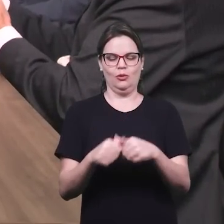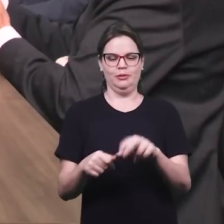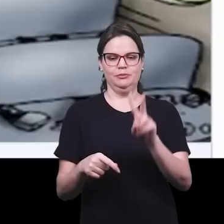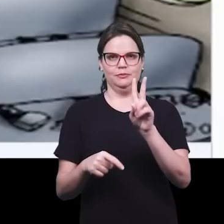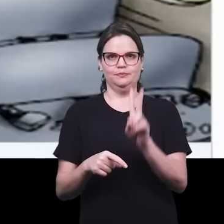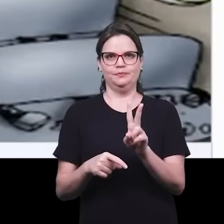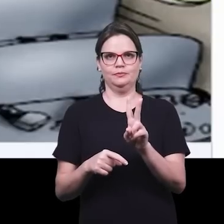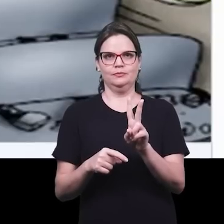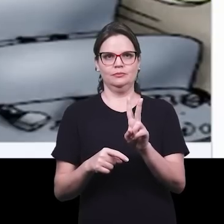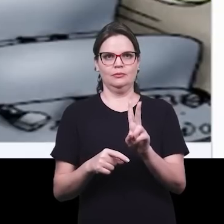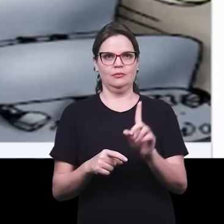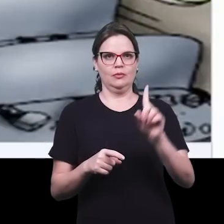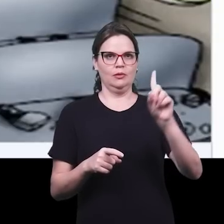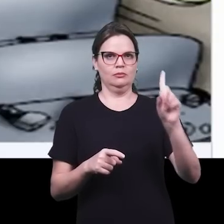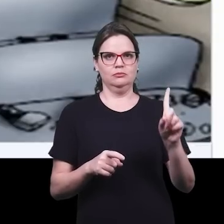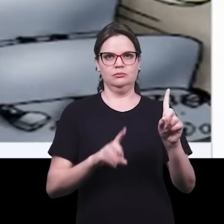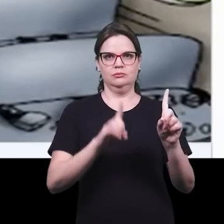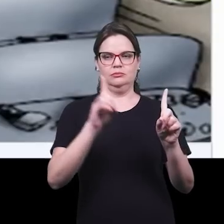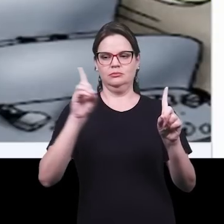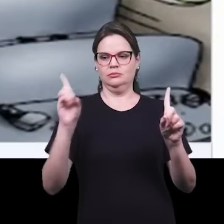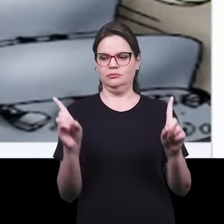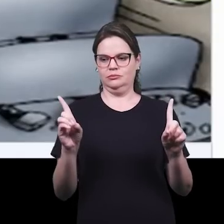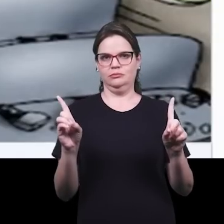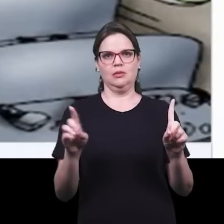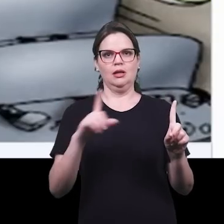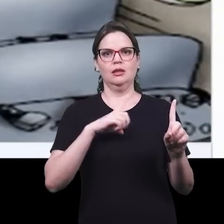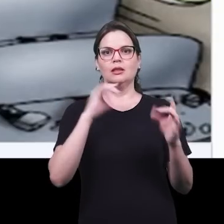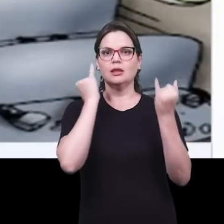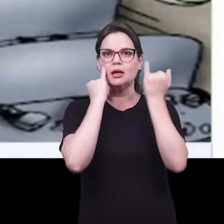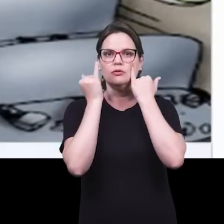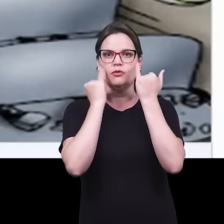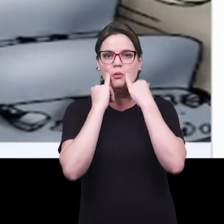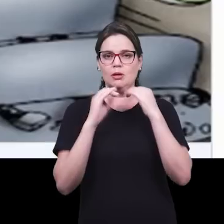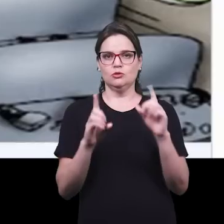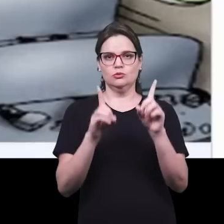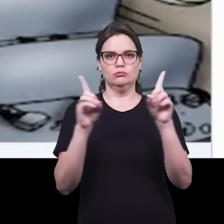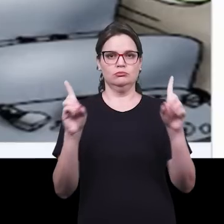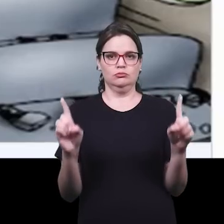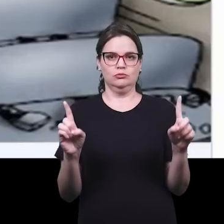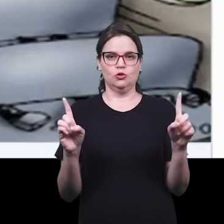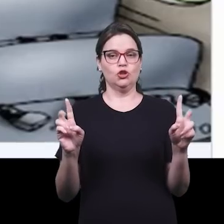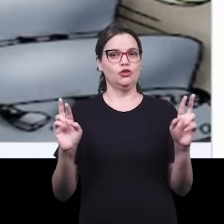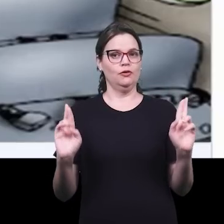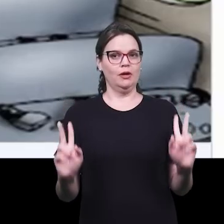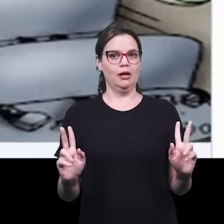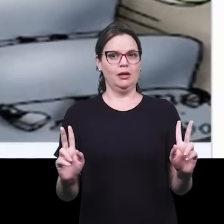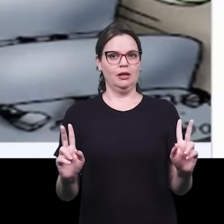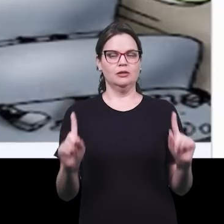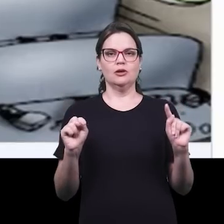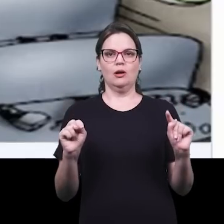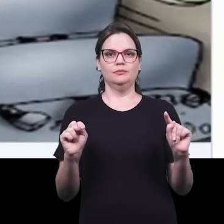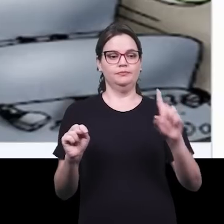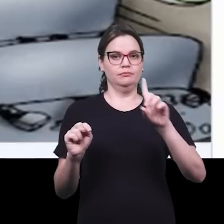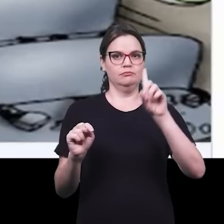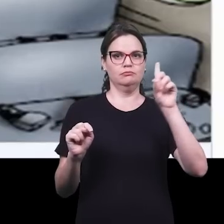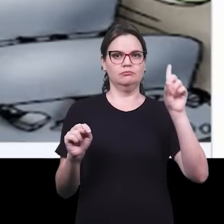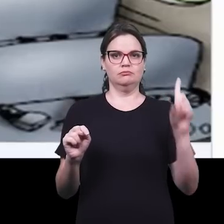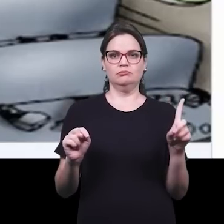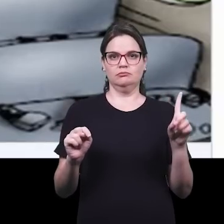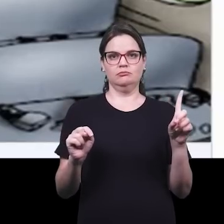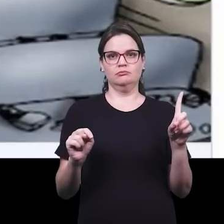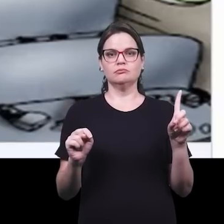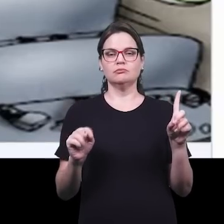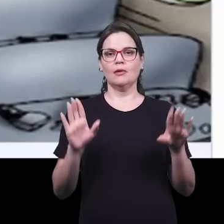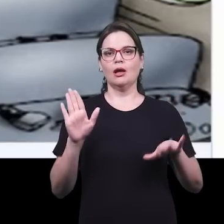elas entram e pedem informações. Então, como que nós comparamos? De um lado, às